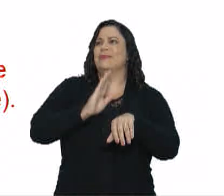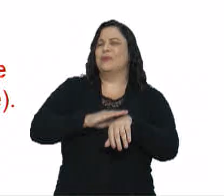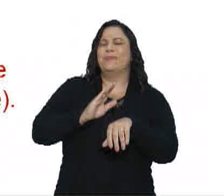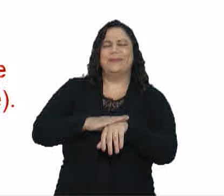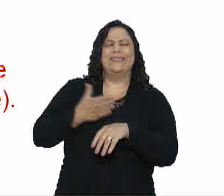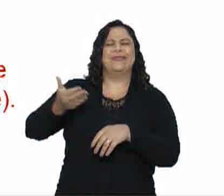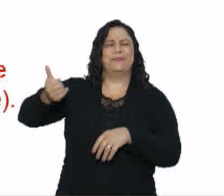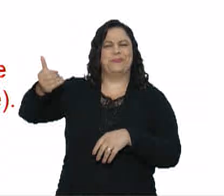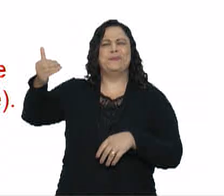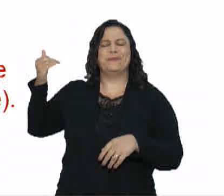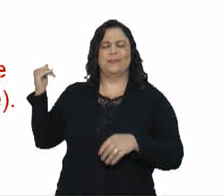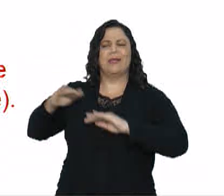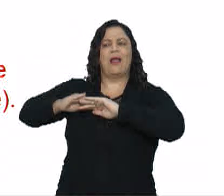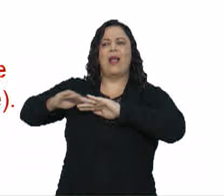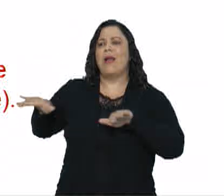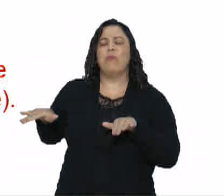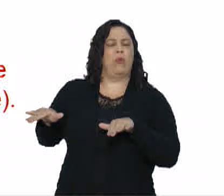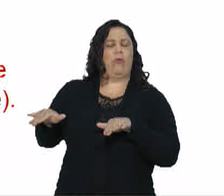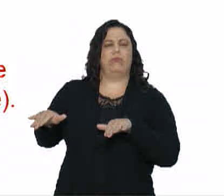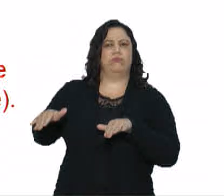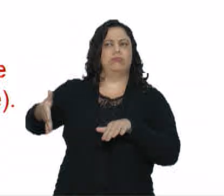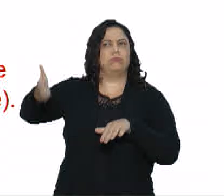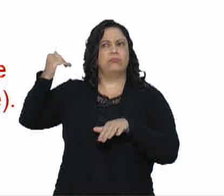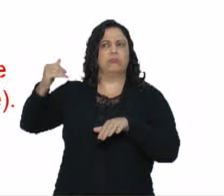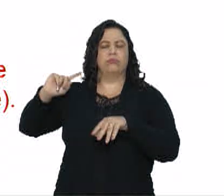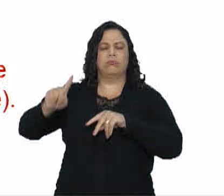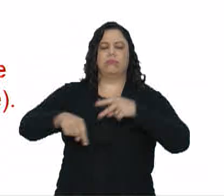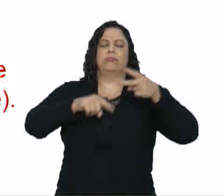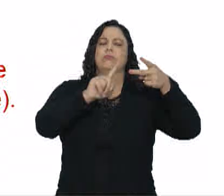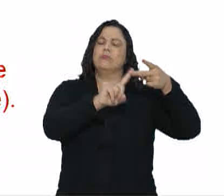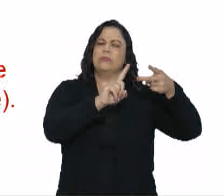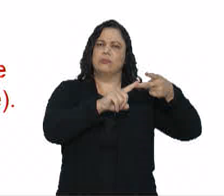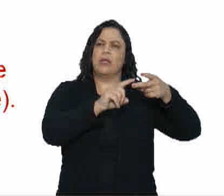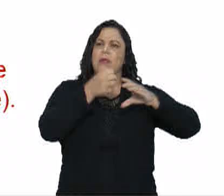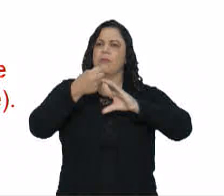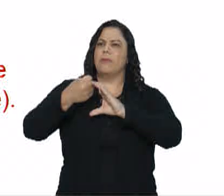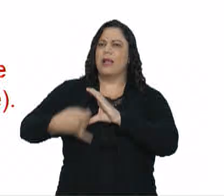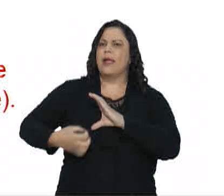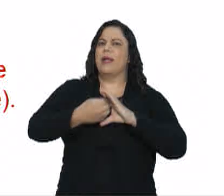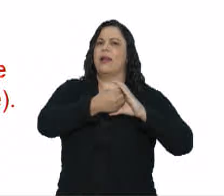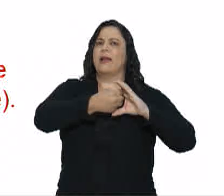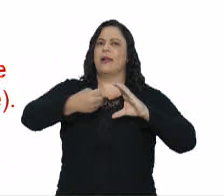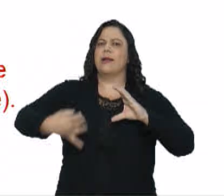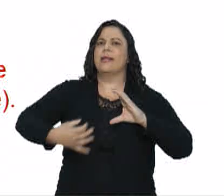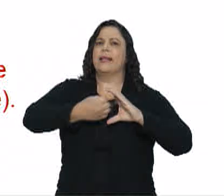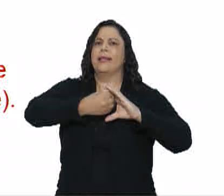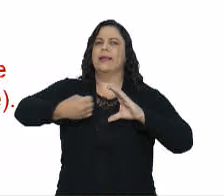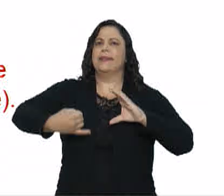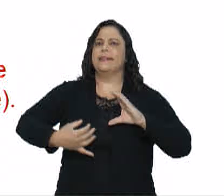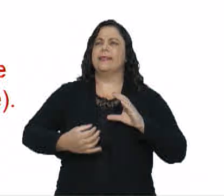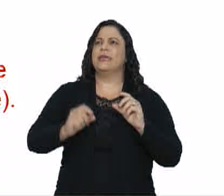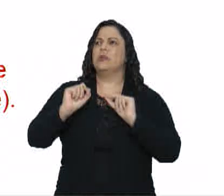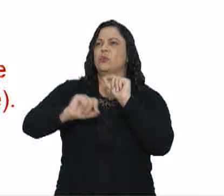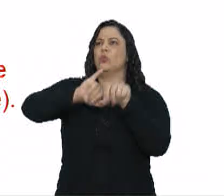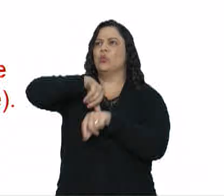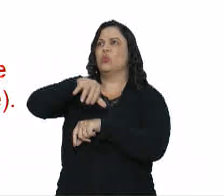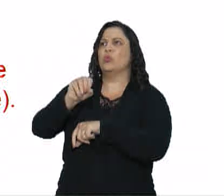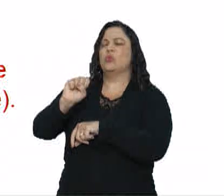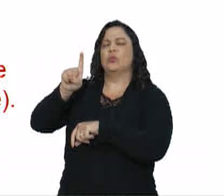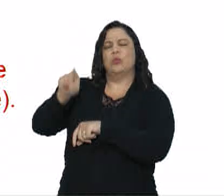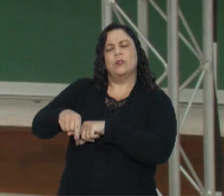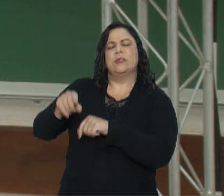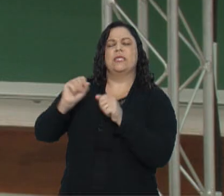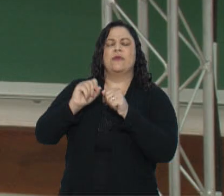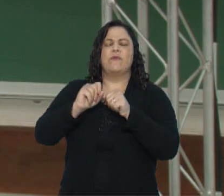vivenciados acabaram. No segundo bloco, há uma caracterização do José, o que faz, o que pensa e o que